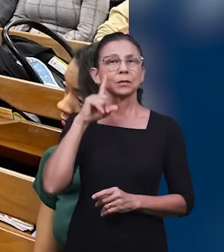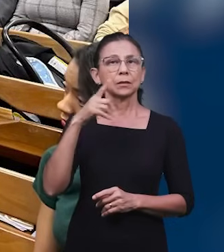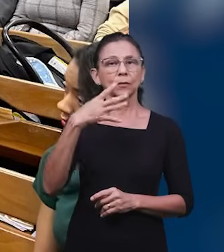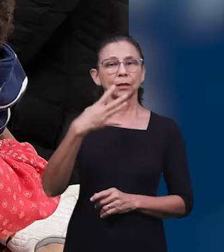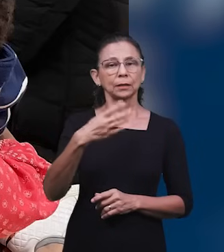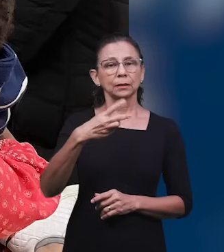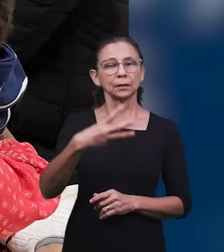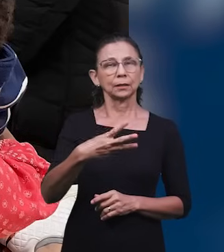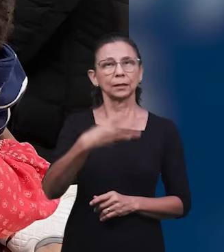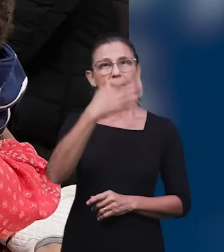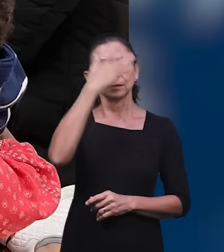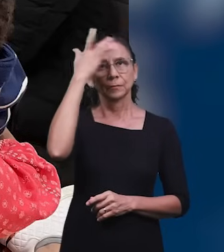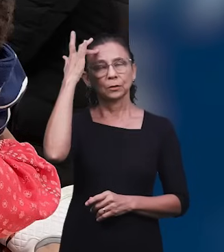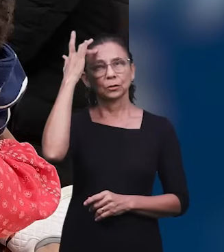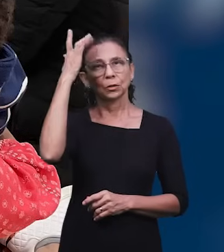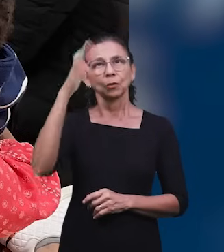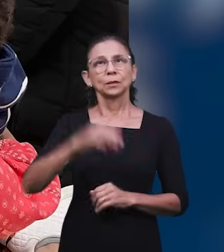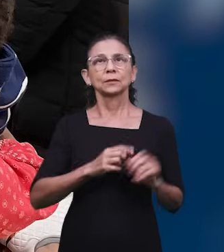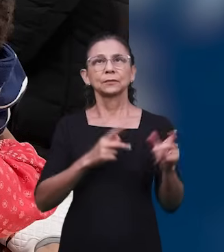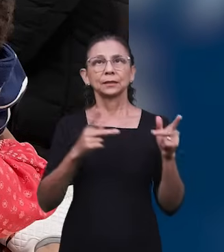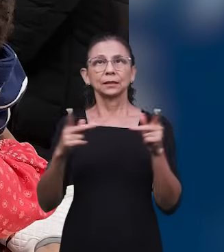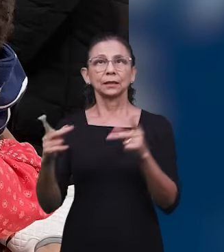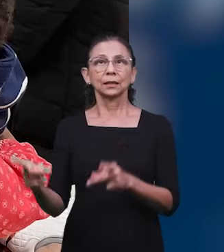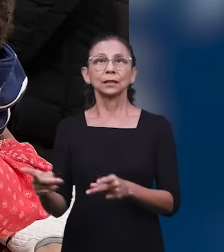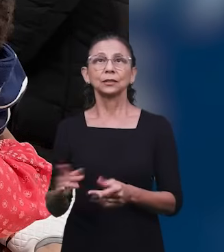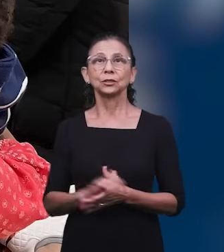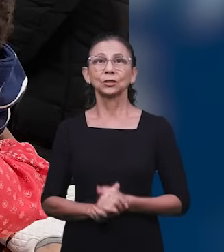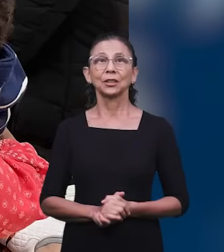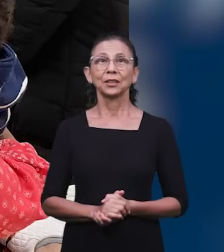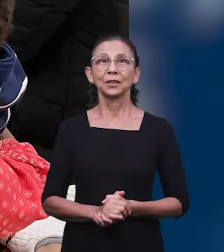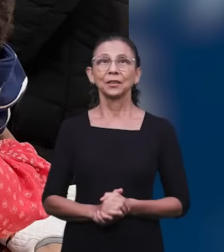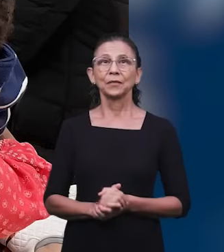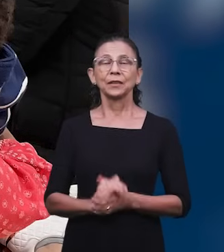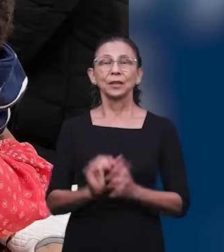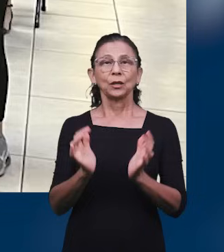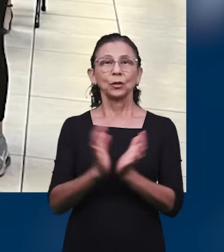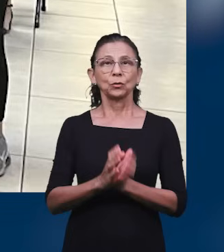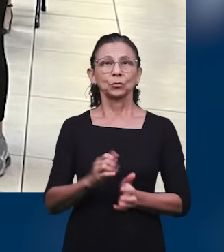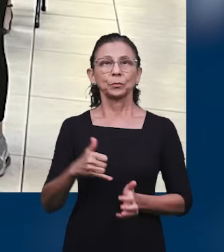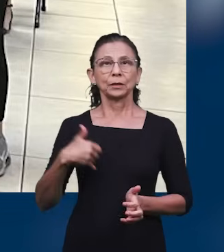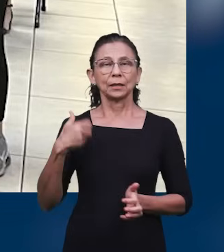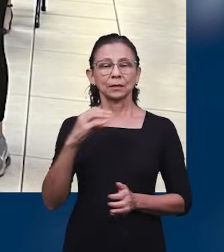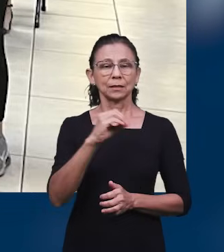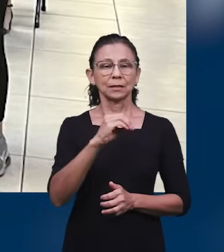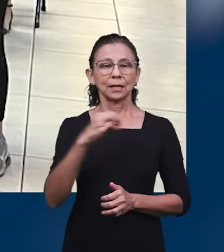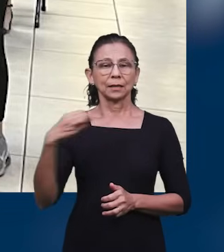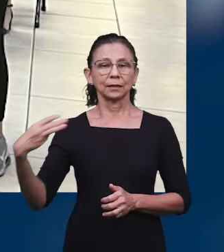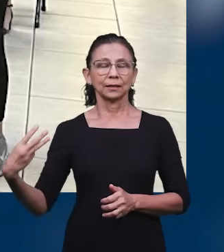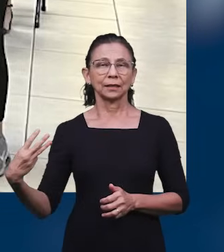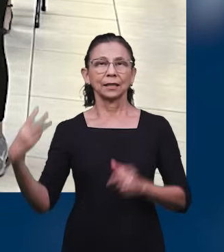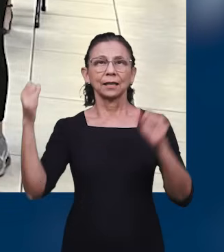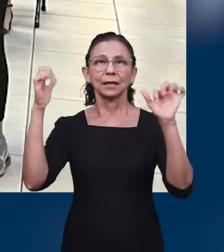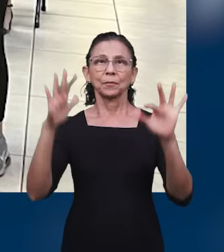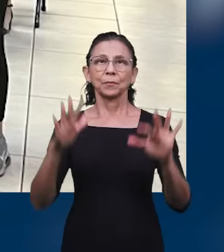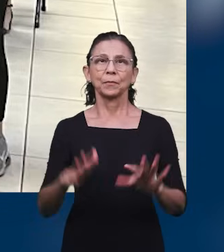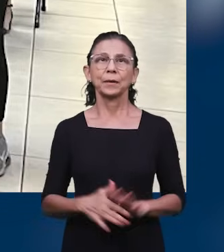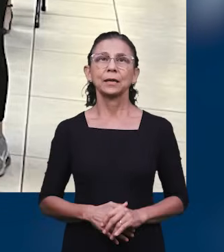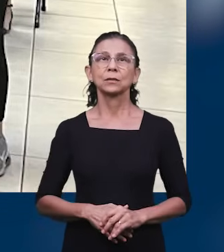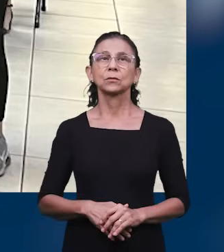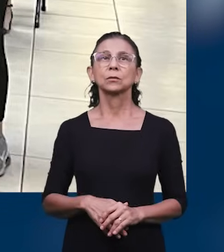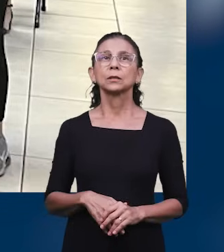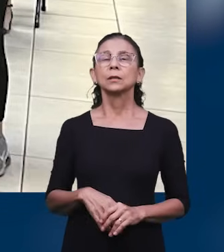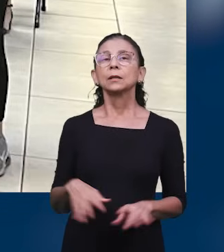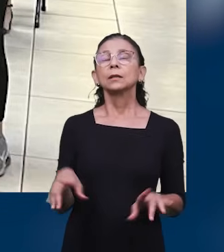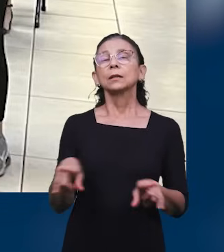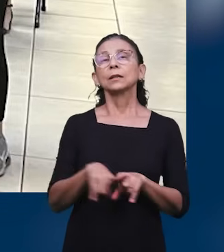para a evangelização. A classe de 0 a 3 foi uma bênção. Na Flórida, em Fort Myers, pais de